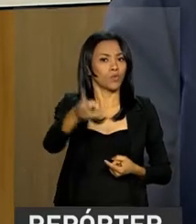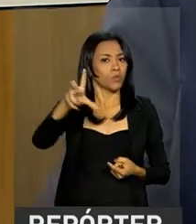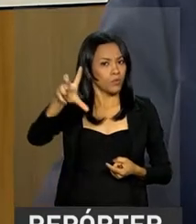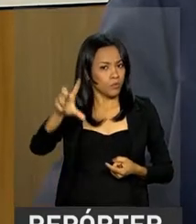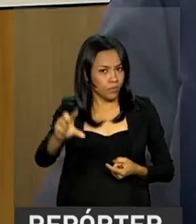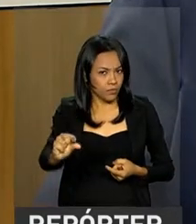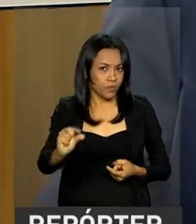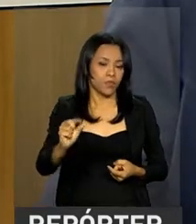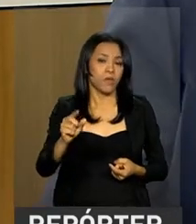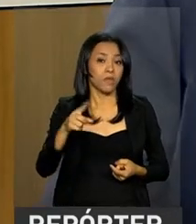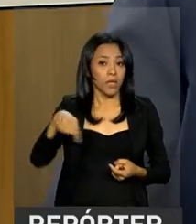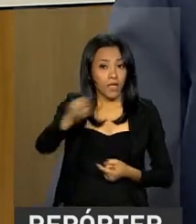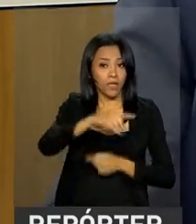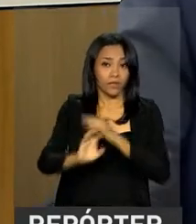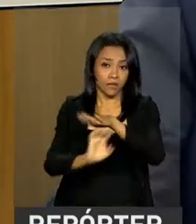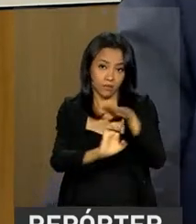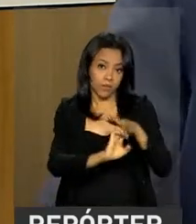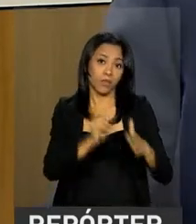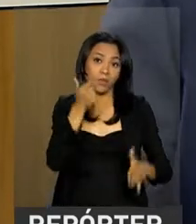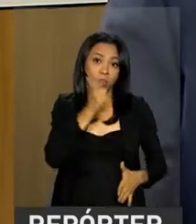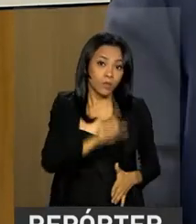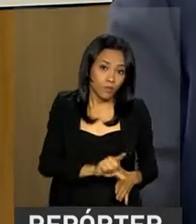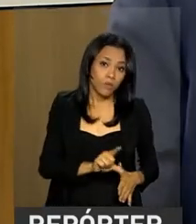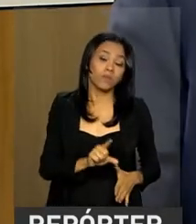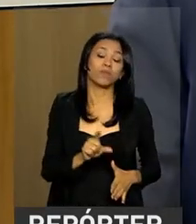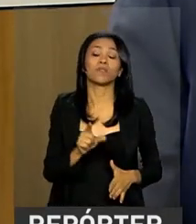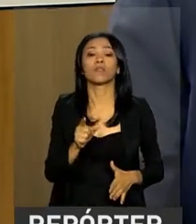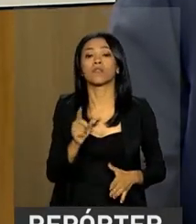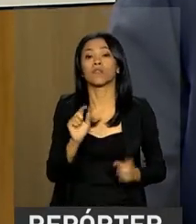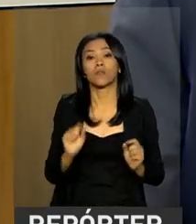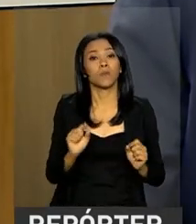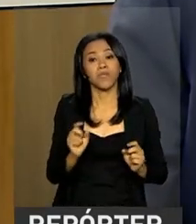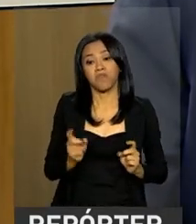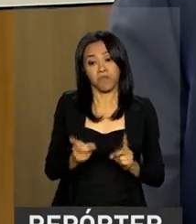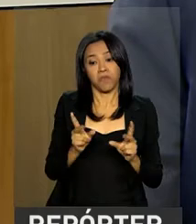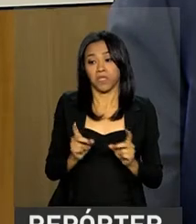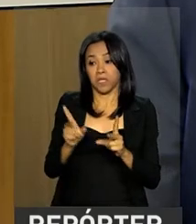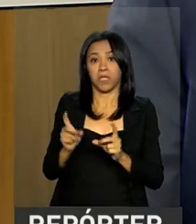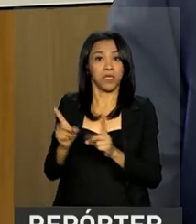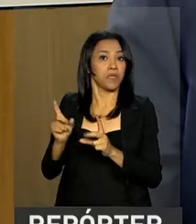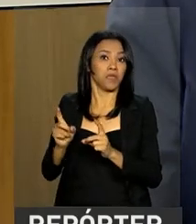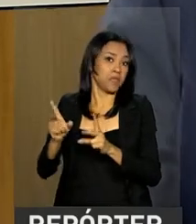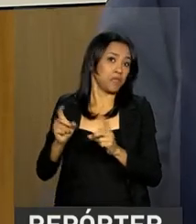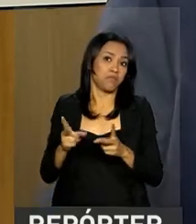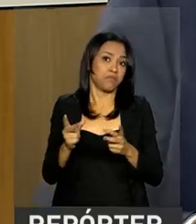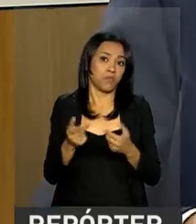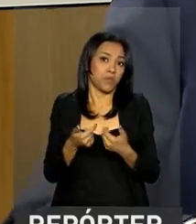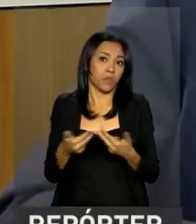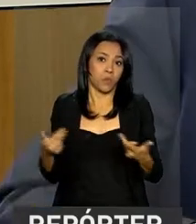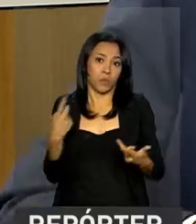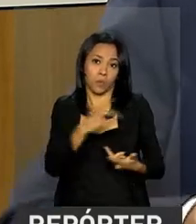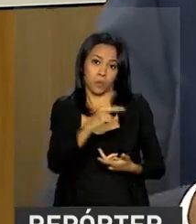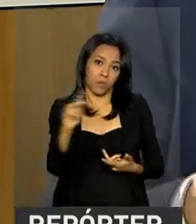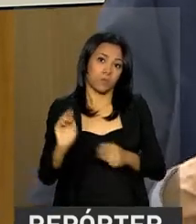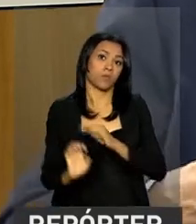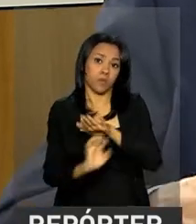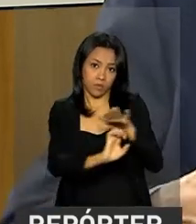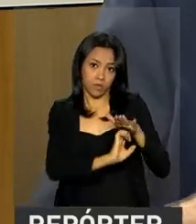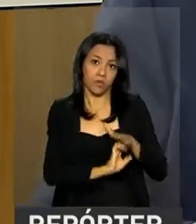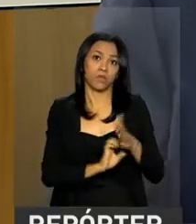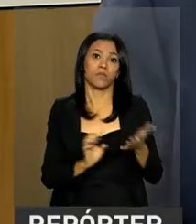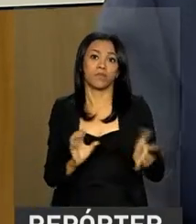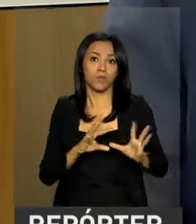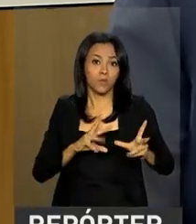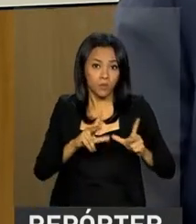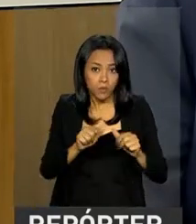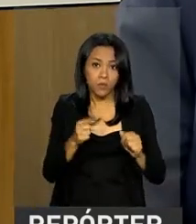primeiro lugar de possibilidade de vender os seus produtos e vender as suas criações de vender a tudo